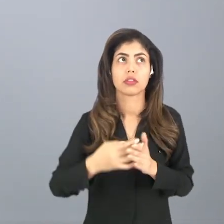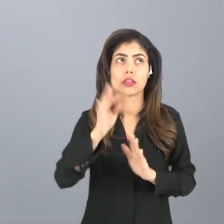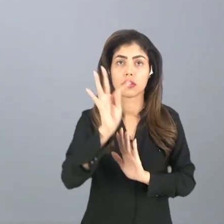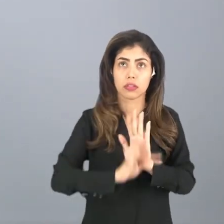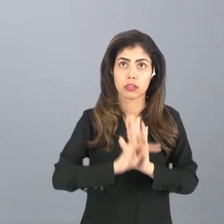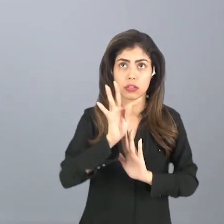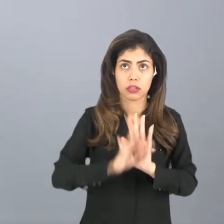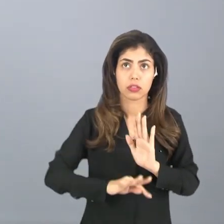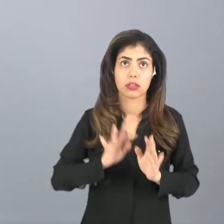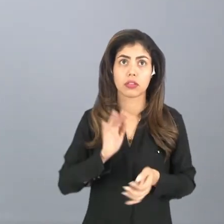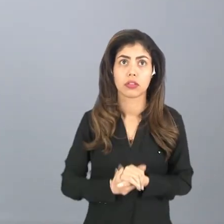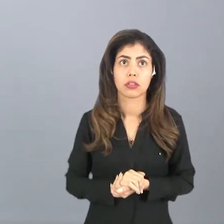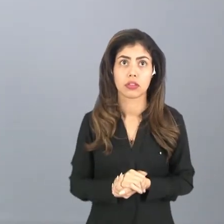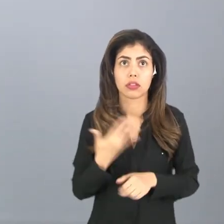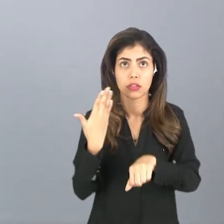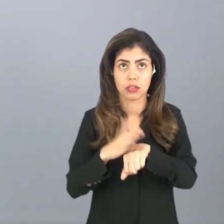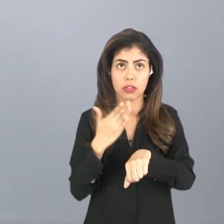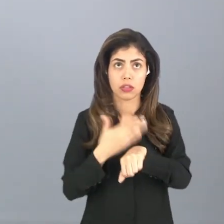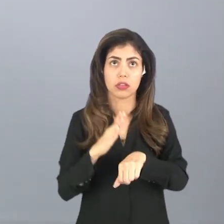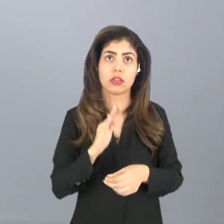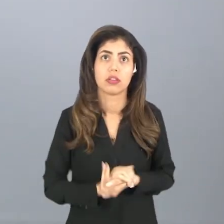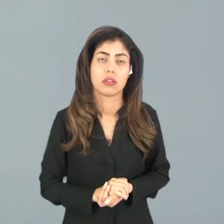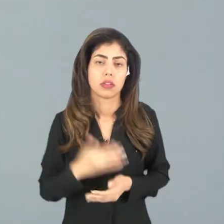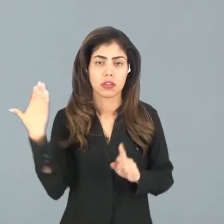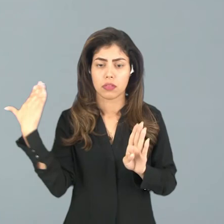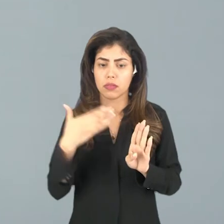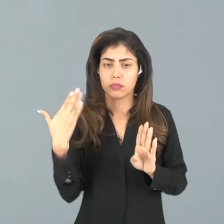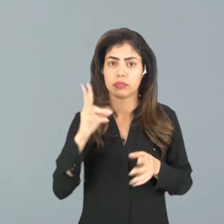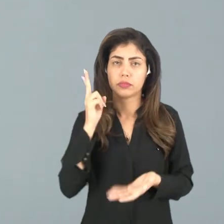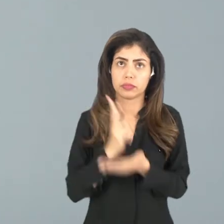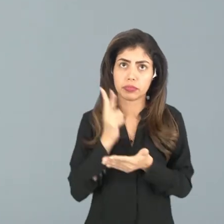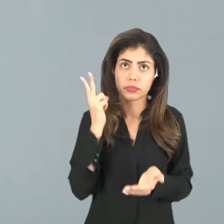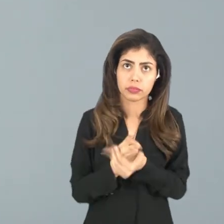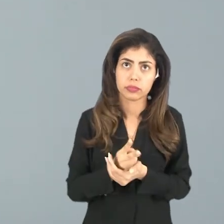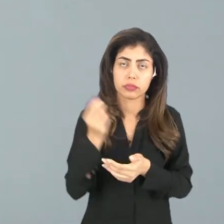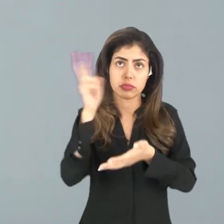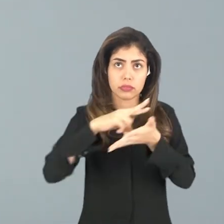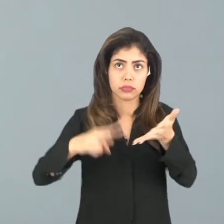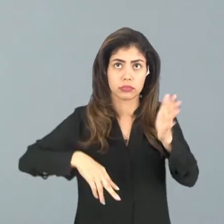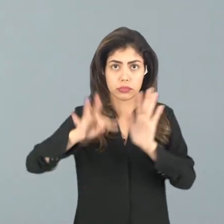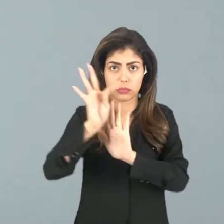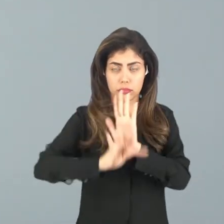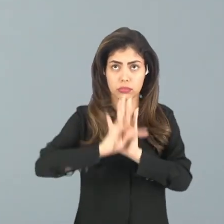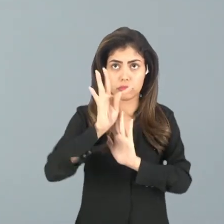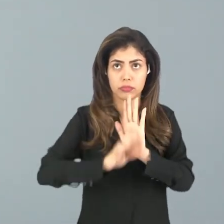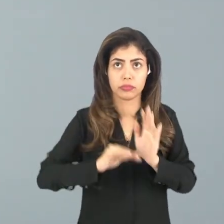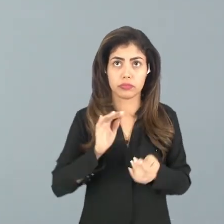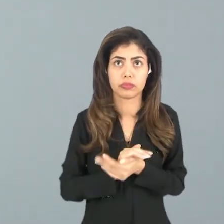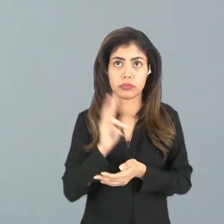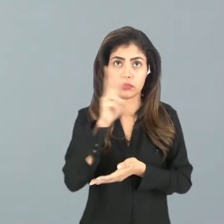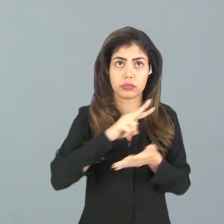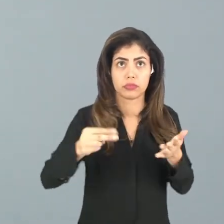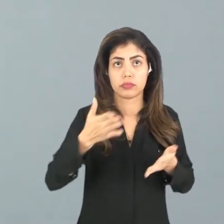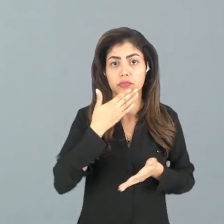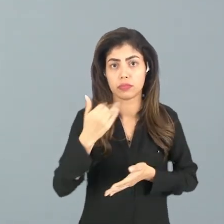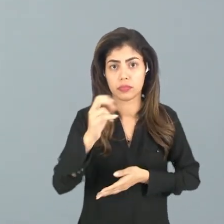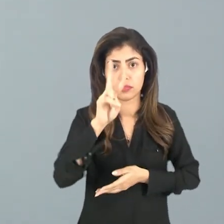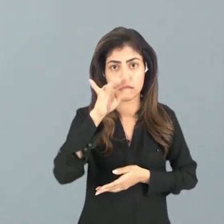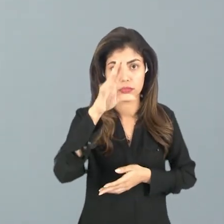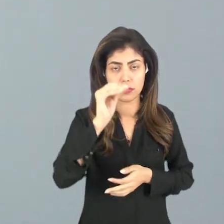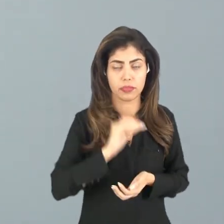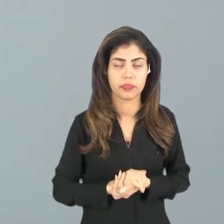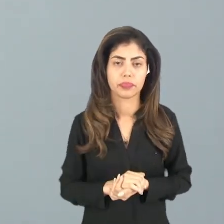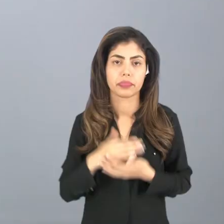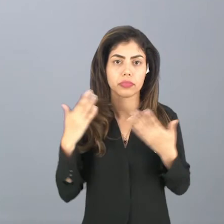de interpretação. Practica com mais frequência atividades de leitura que logo estarás leyendo como um leitor crítico,